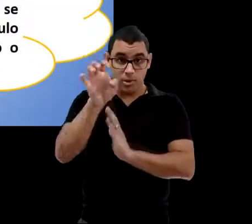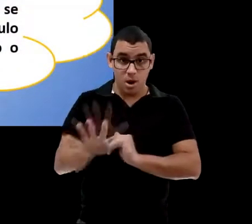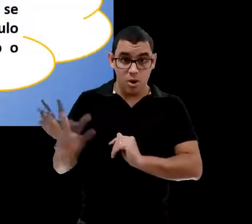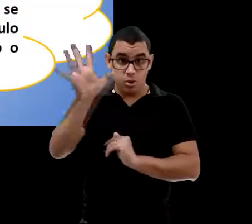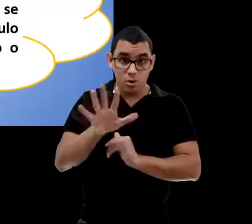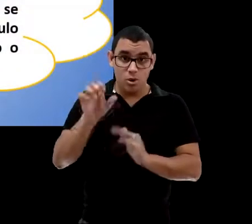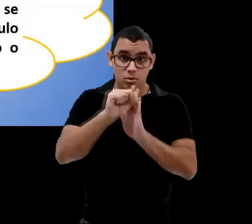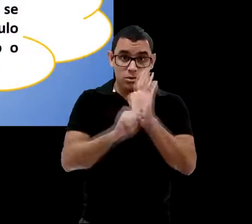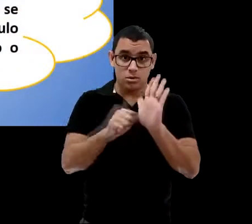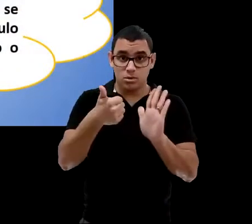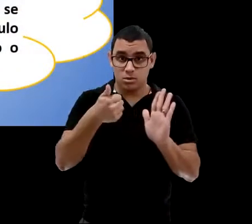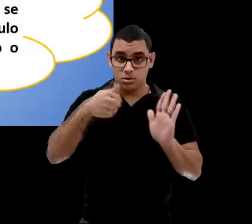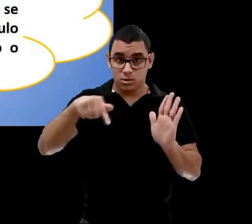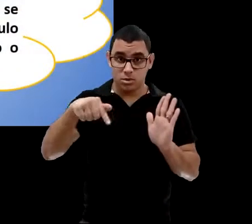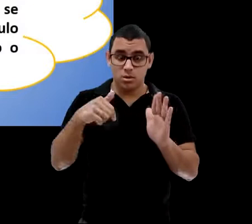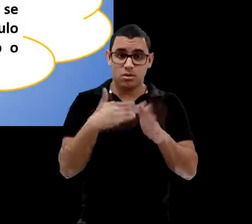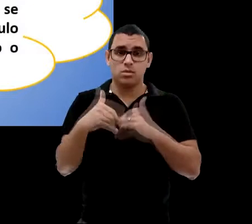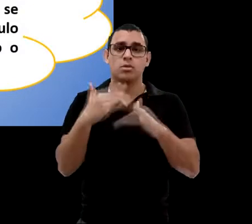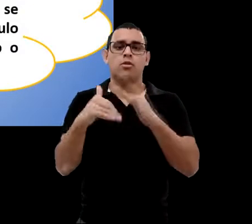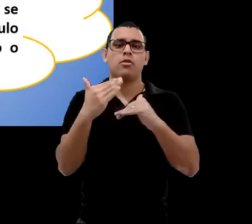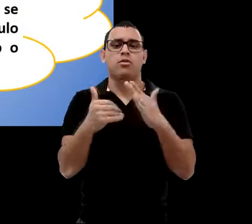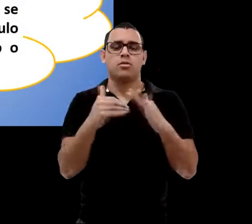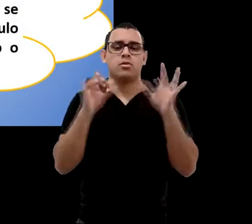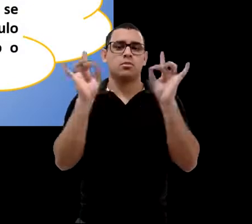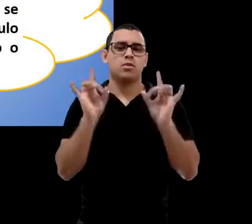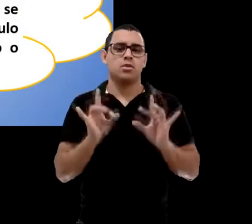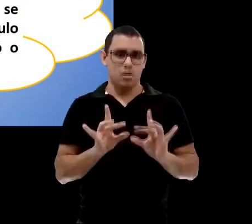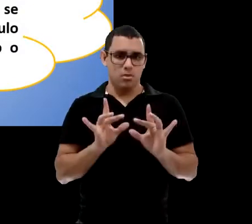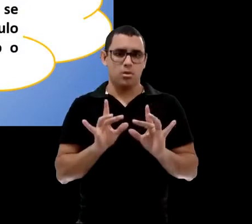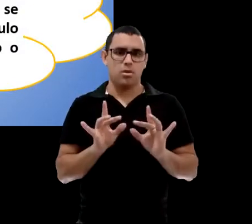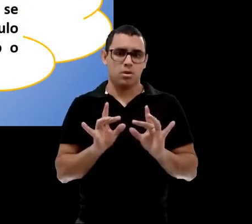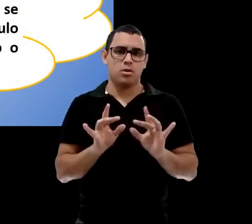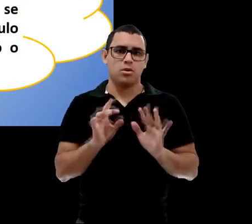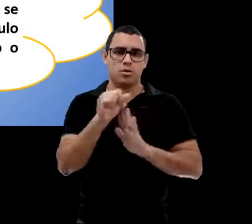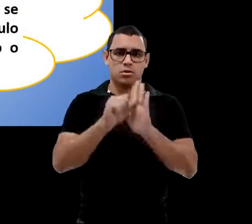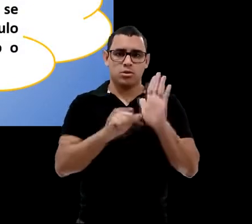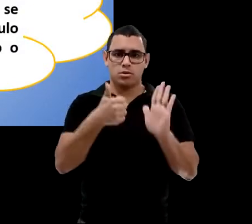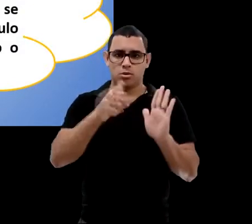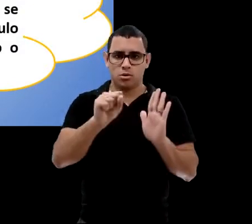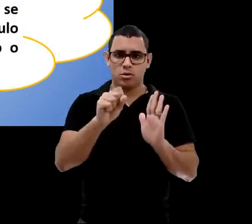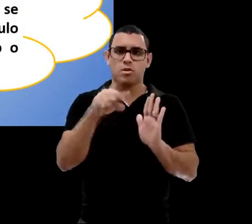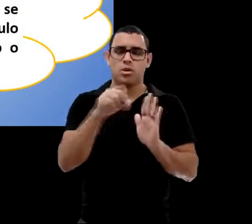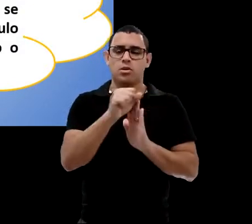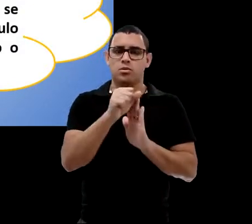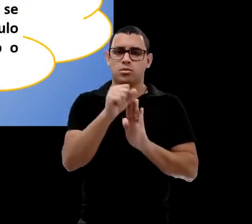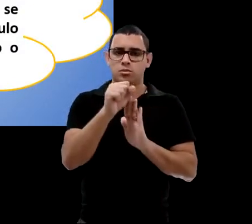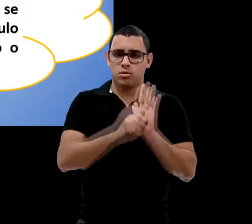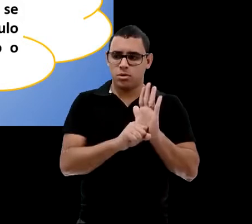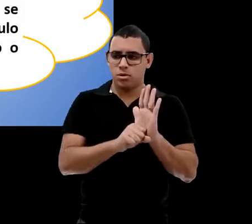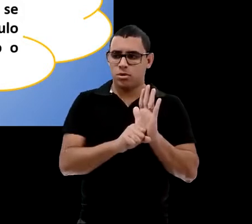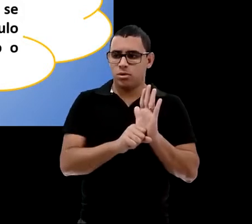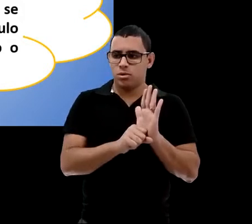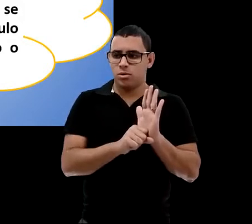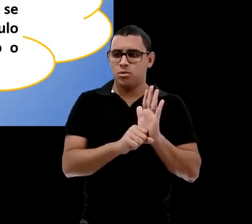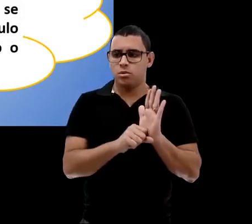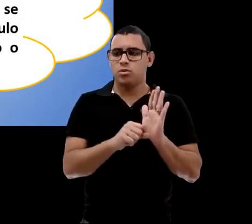tiveram origem na Europa no século XVII e que se desenvolveu especialmente no século XVIII, o qual ficou conhecido como século